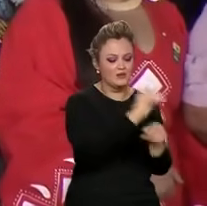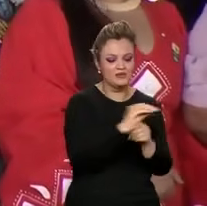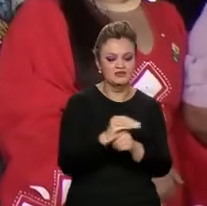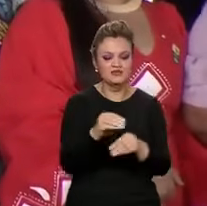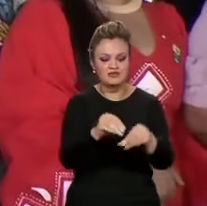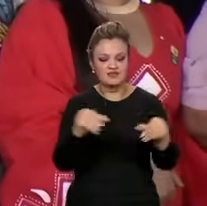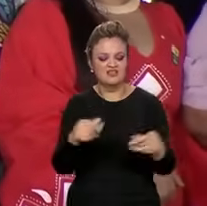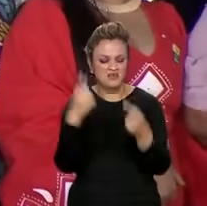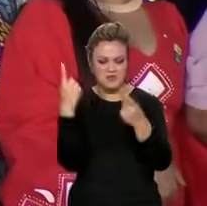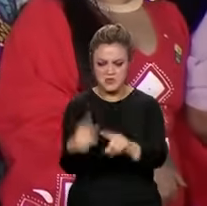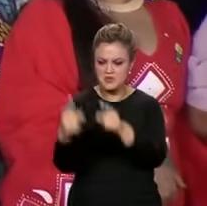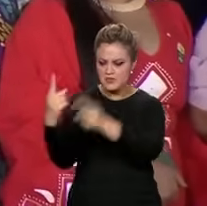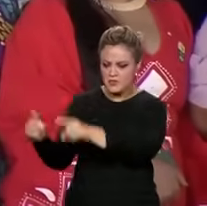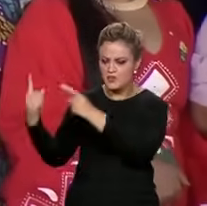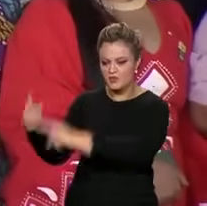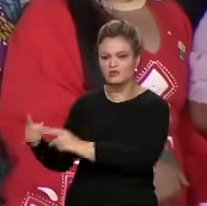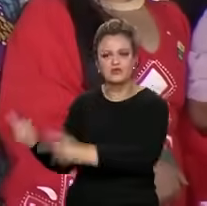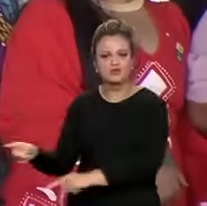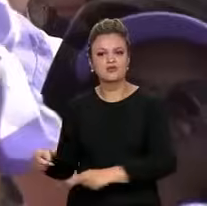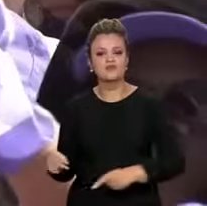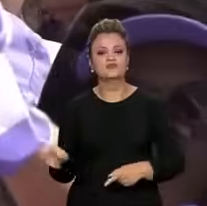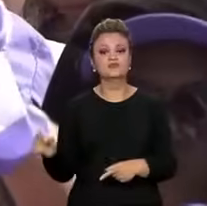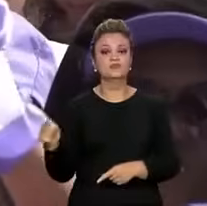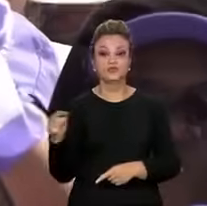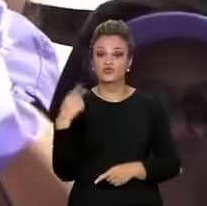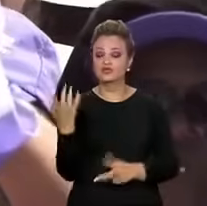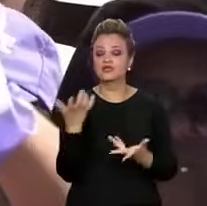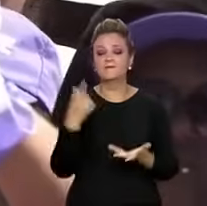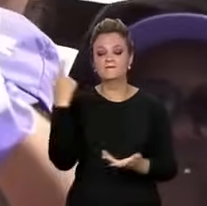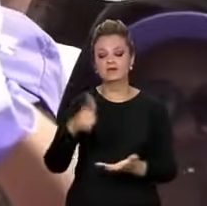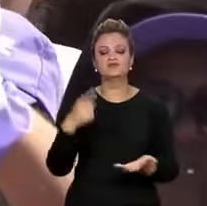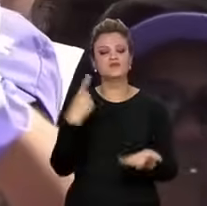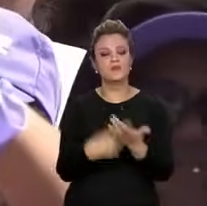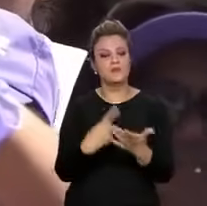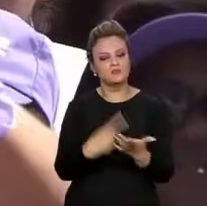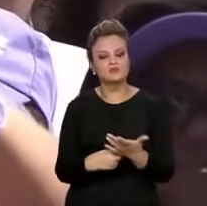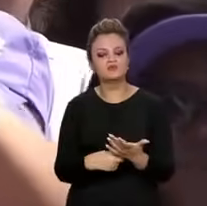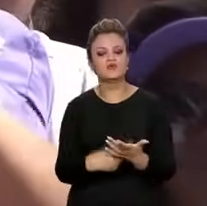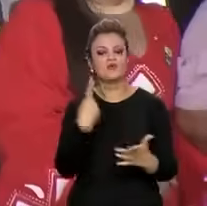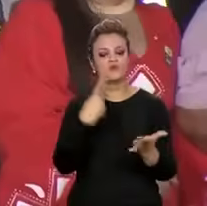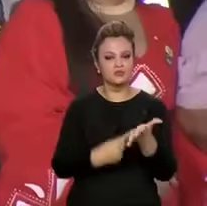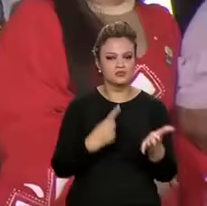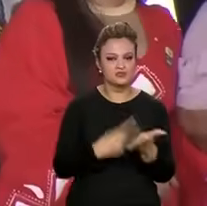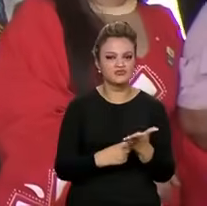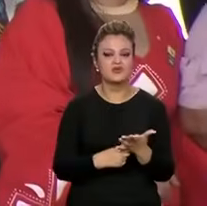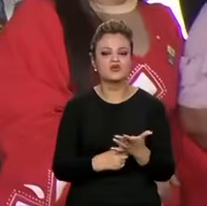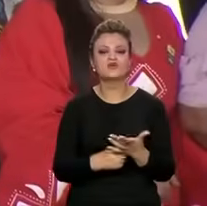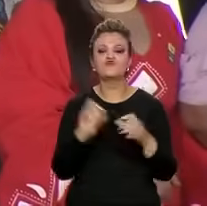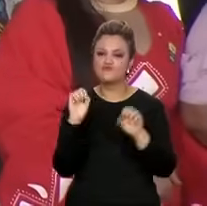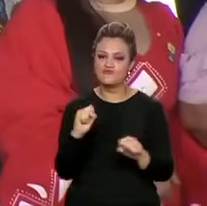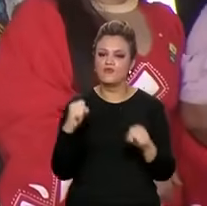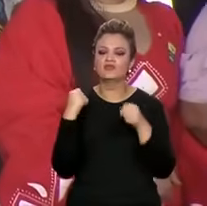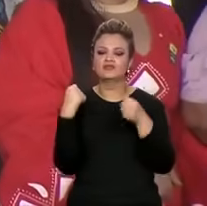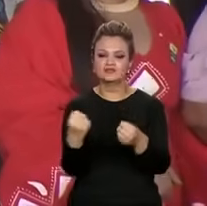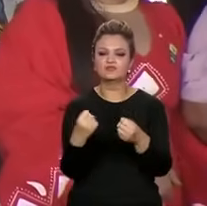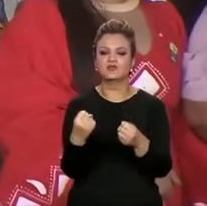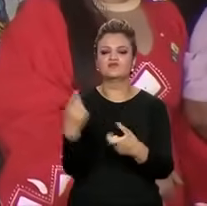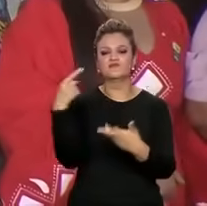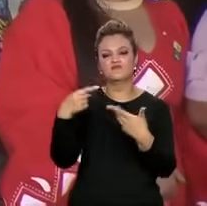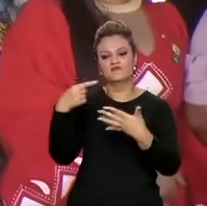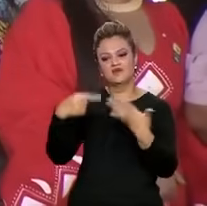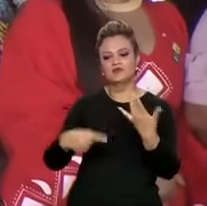das mulheres queremos assumir também o compromisso cada vez maior no fortalecimento de